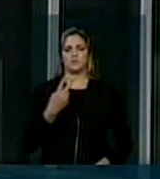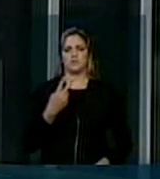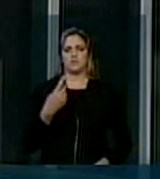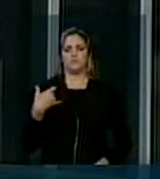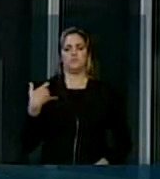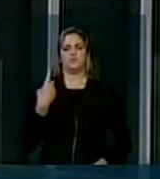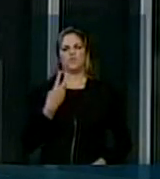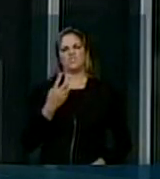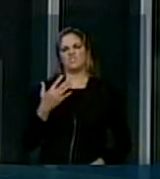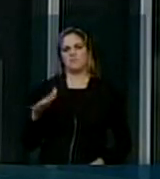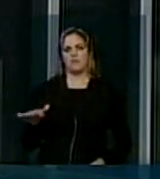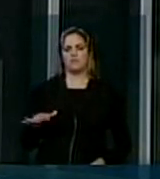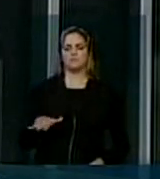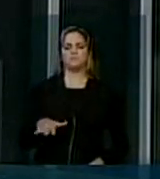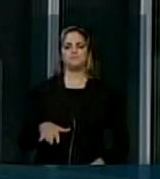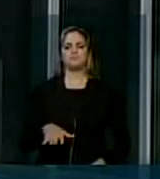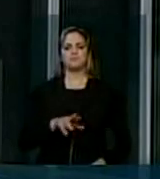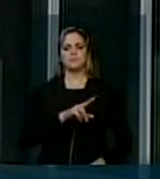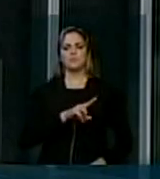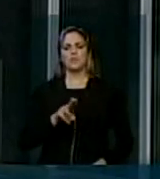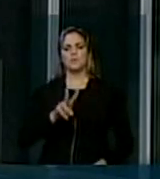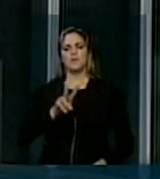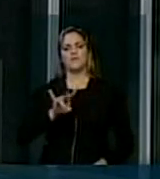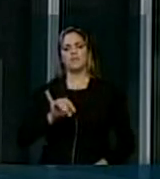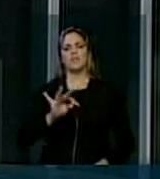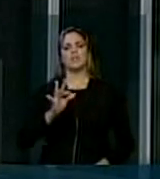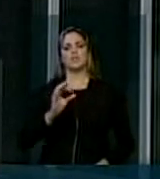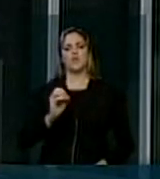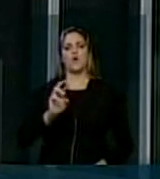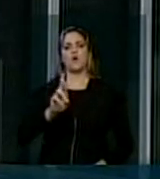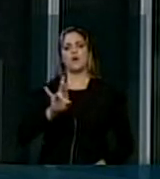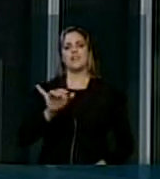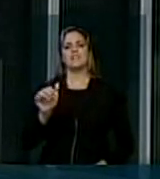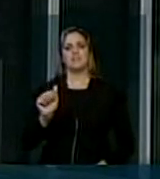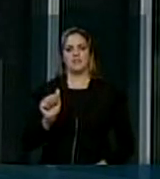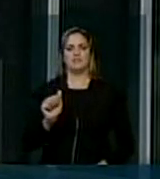idade, chamada Vitória.